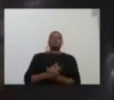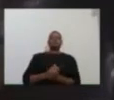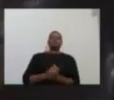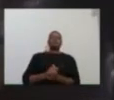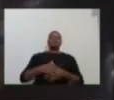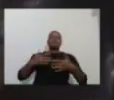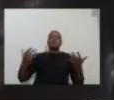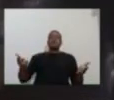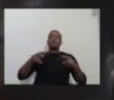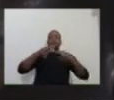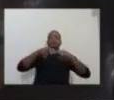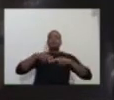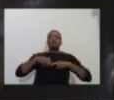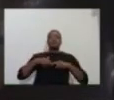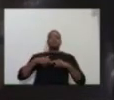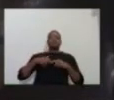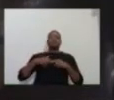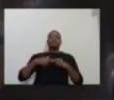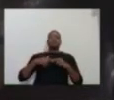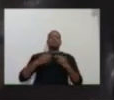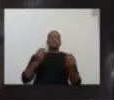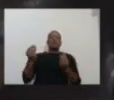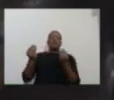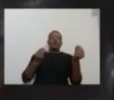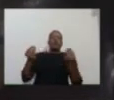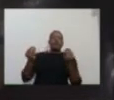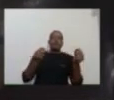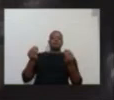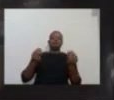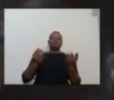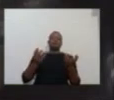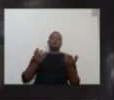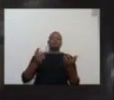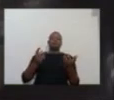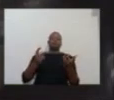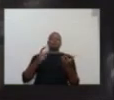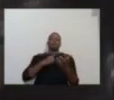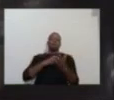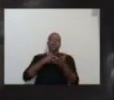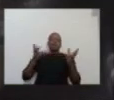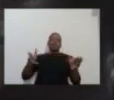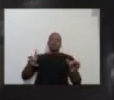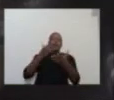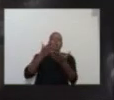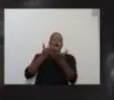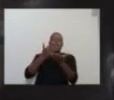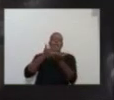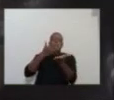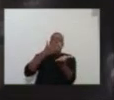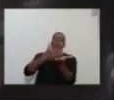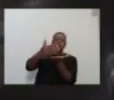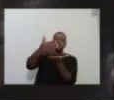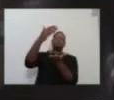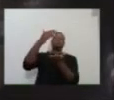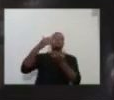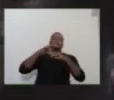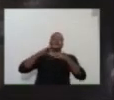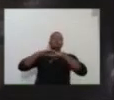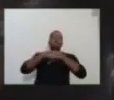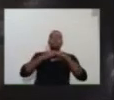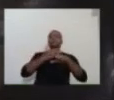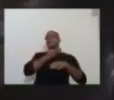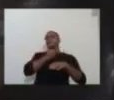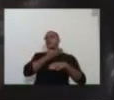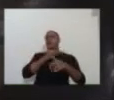se fosse uma aula inaugural, nós vamos fazer conversas e brincadeiras, tudo isso que motiva o